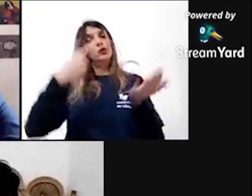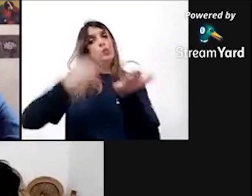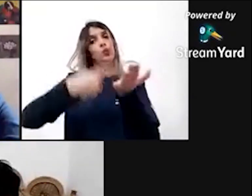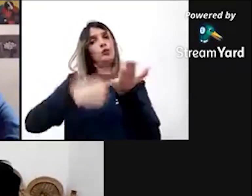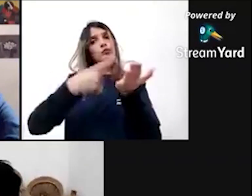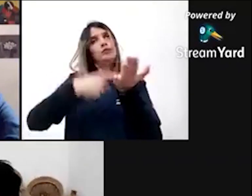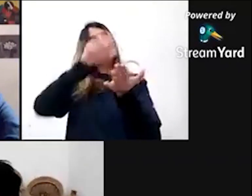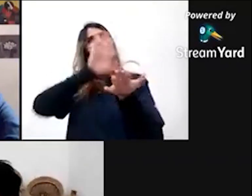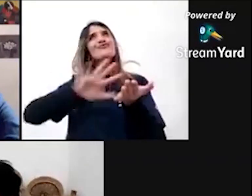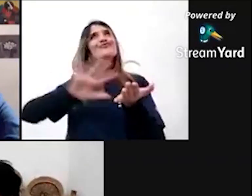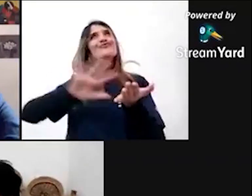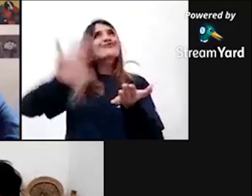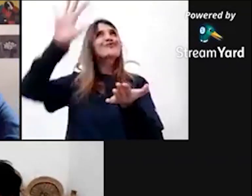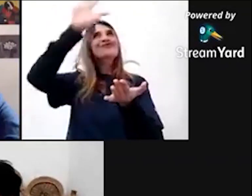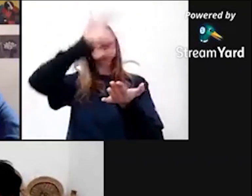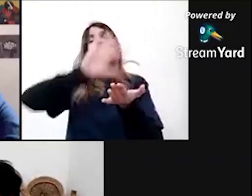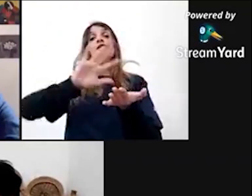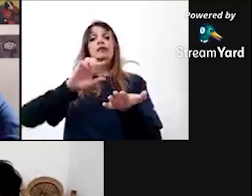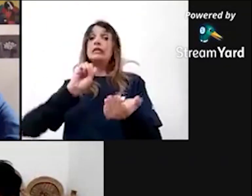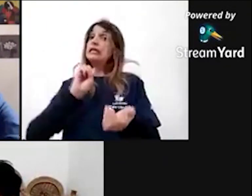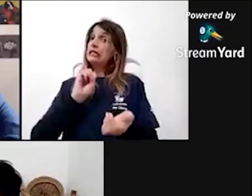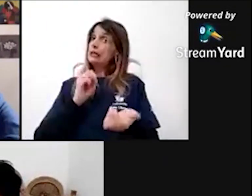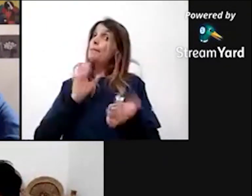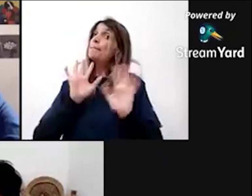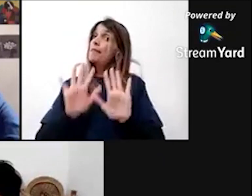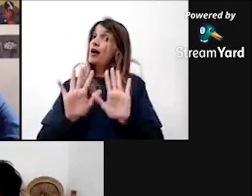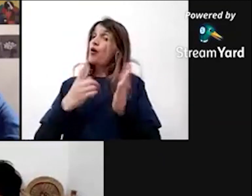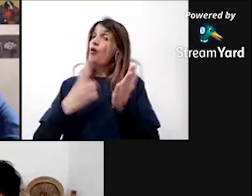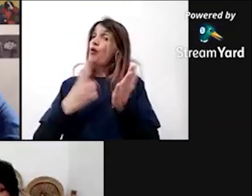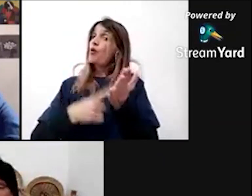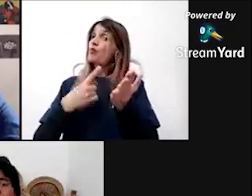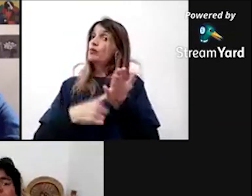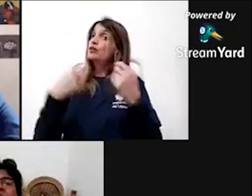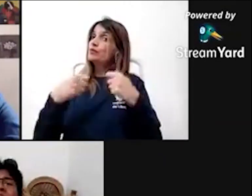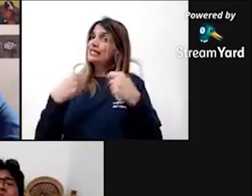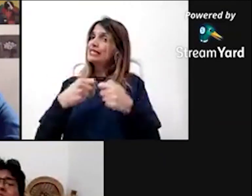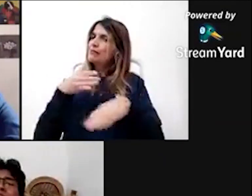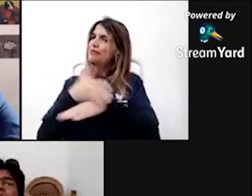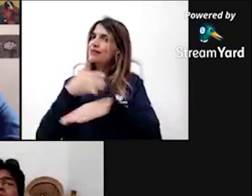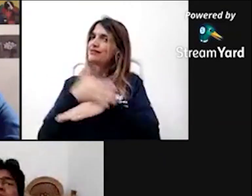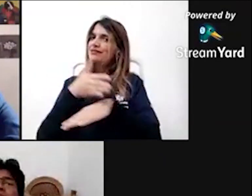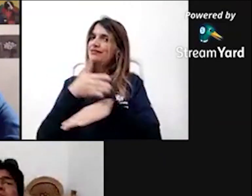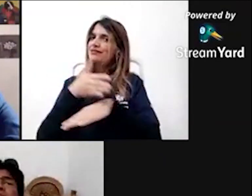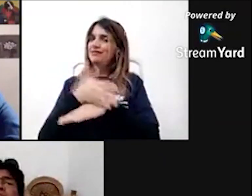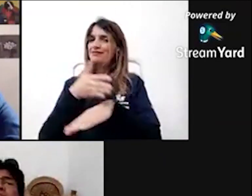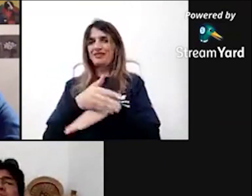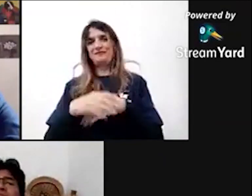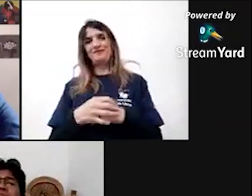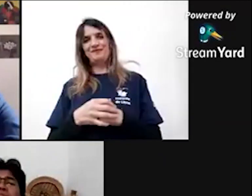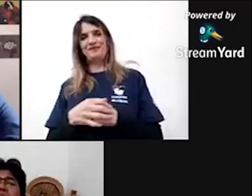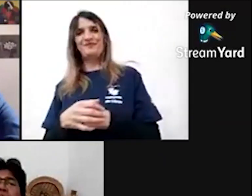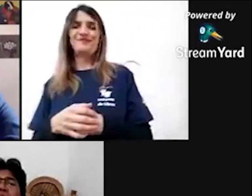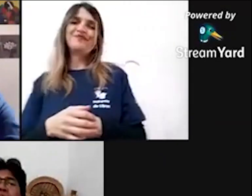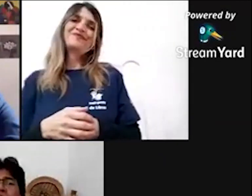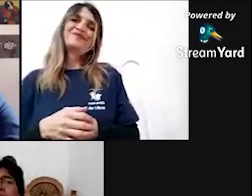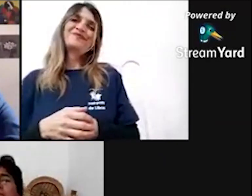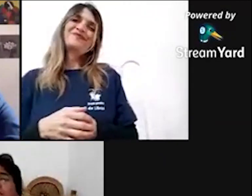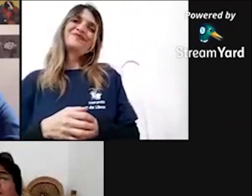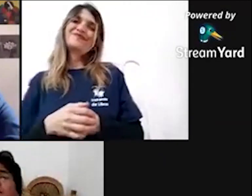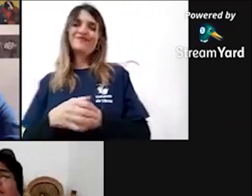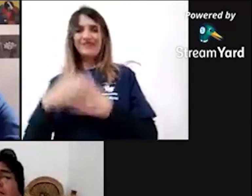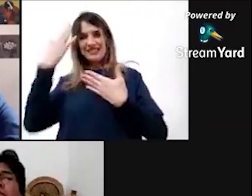nos comprometer, nós temos que fazer parte dela. E aí vem, novamente, toda a sabedoria dos